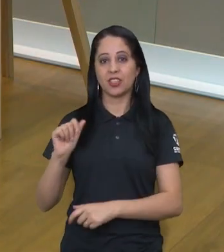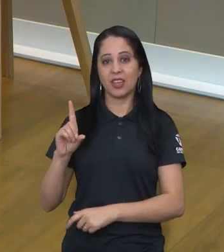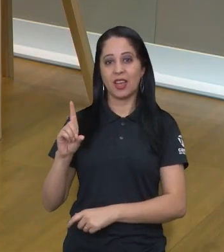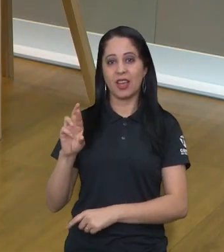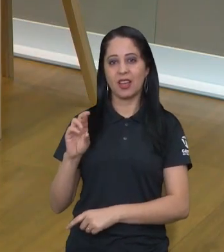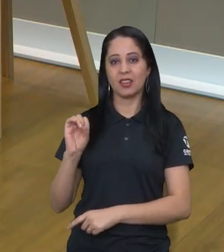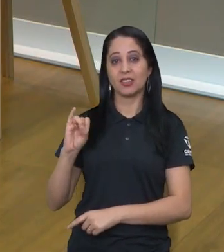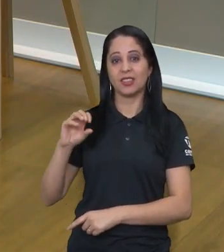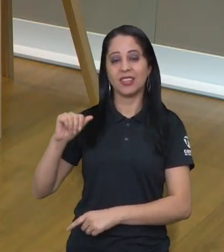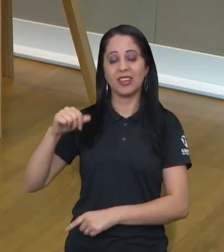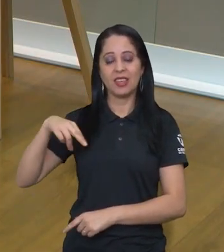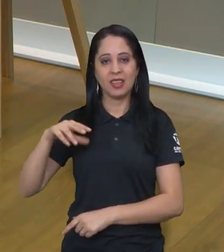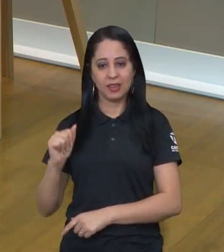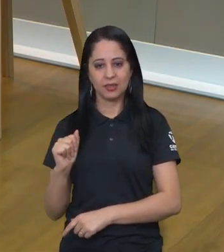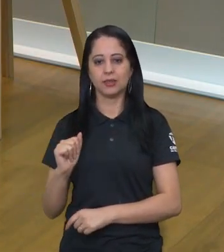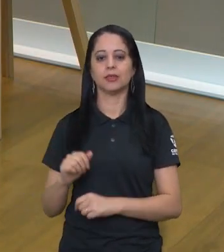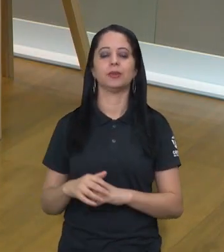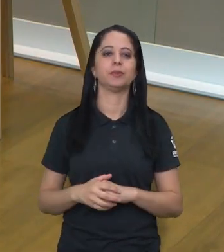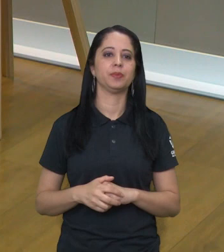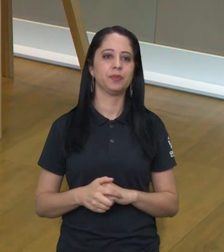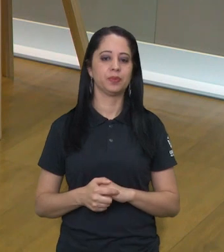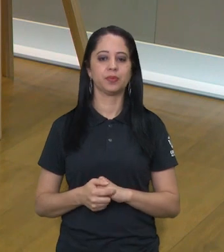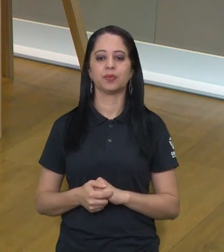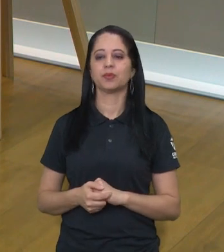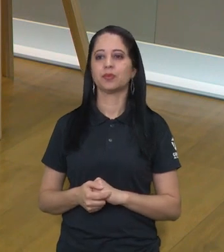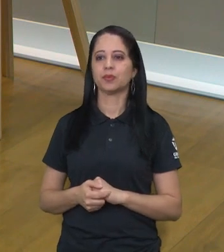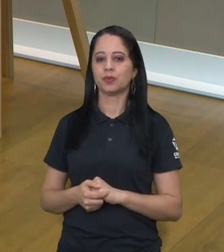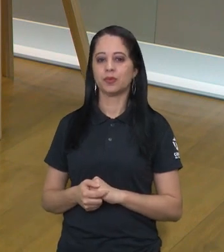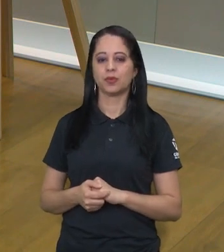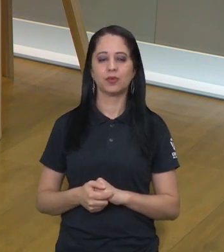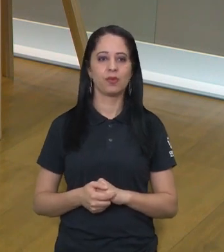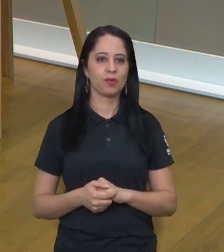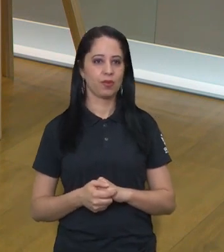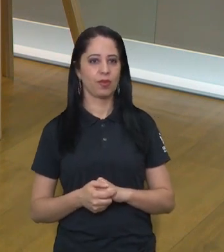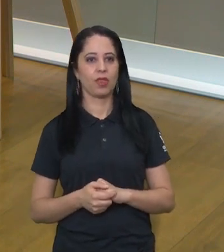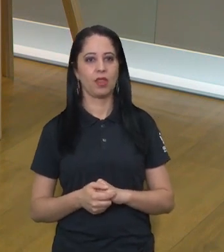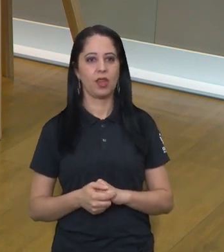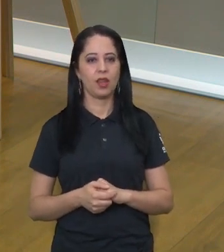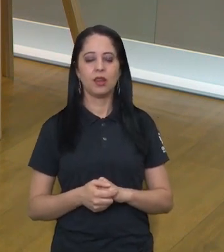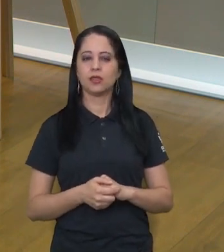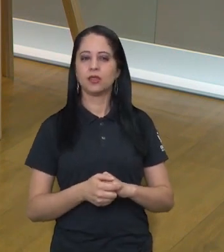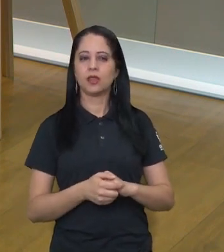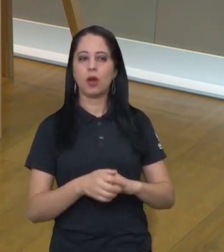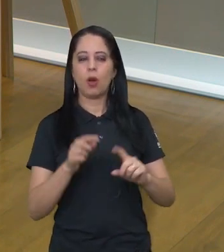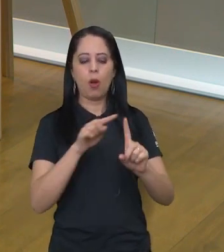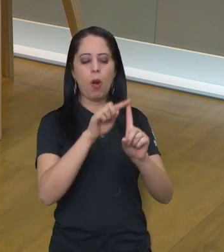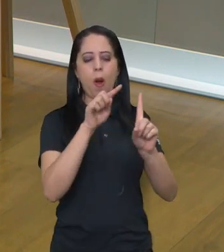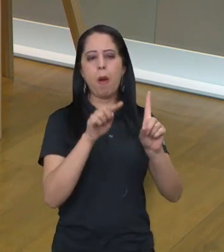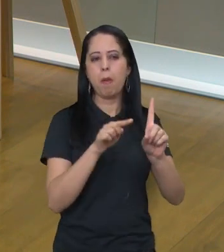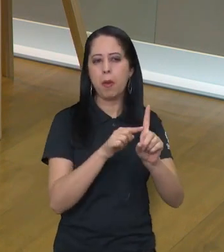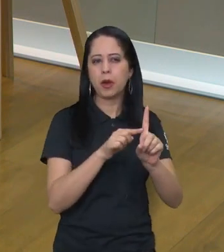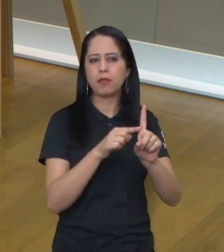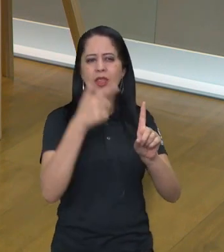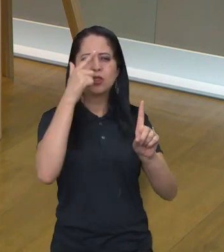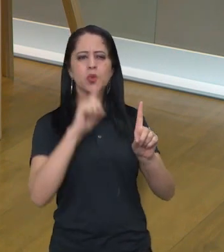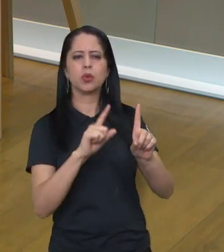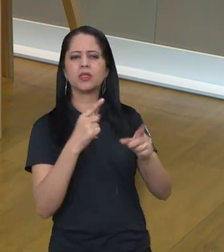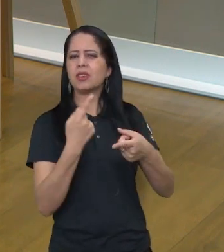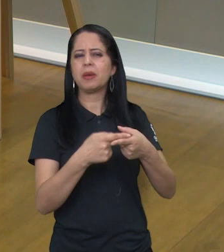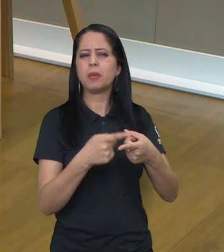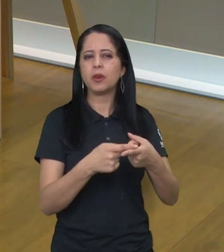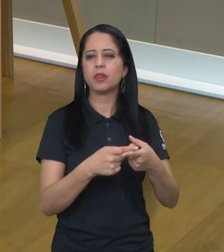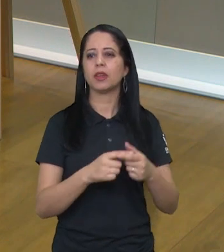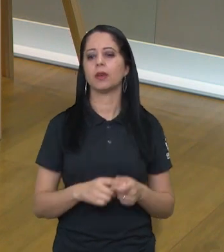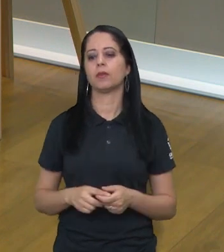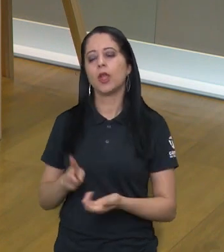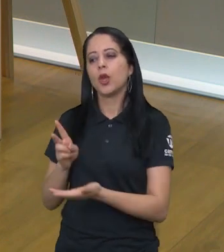Valério. Doutora Adriana, quais são os principais problemas que impedem uma gravidez de forma natural? Eu costumo, quando converso com